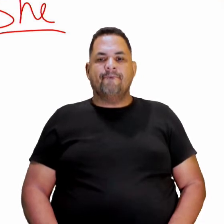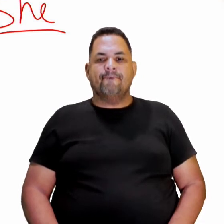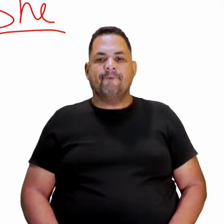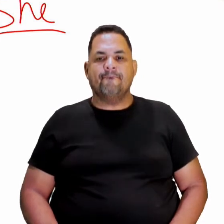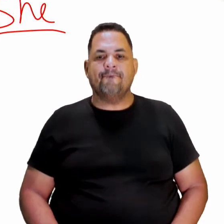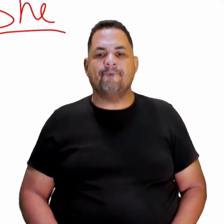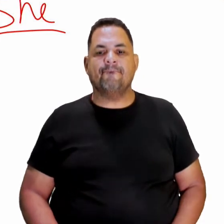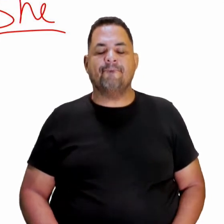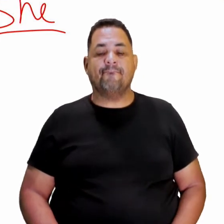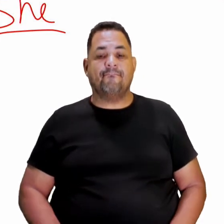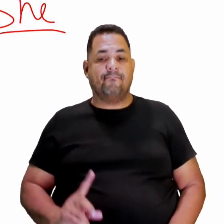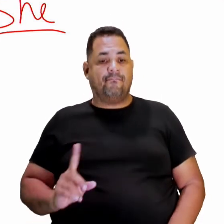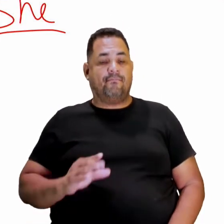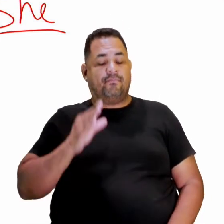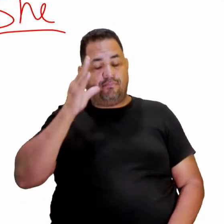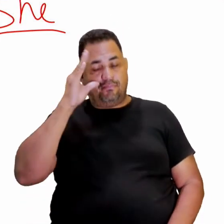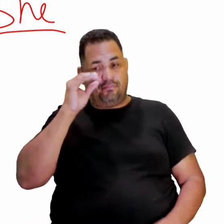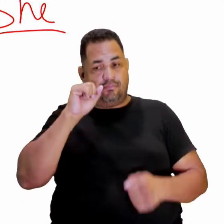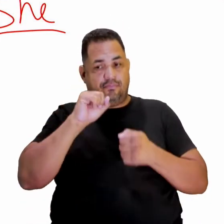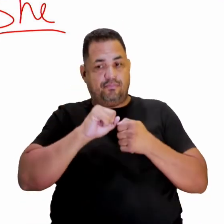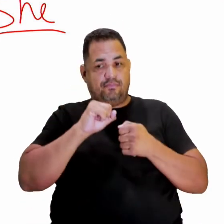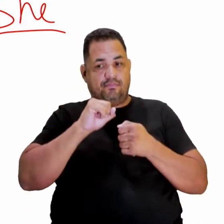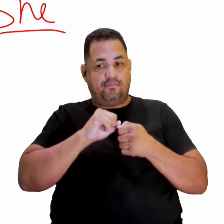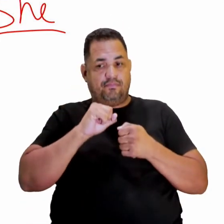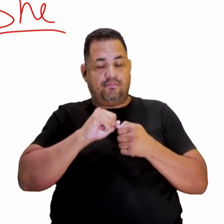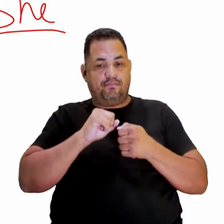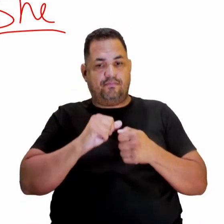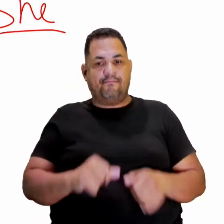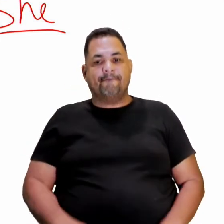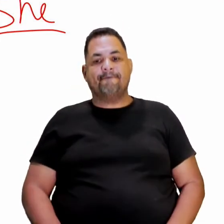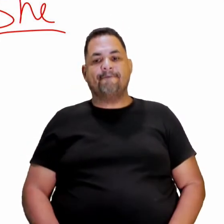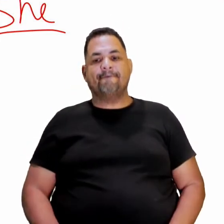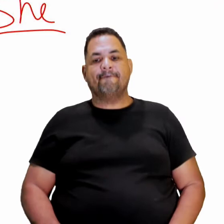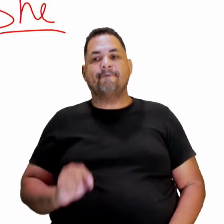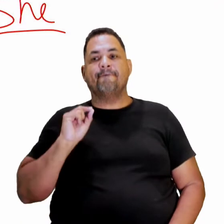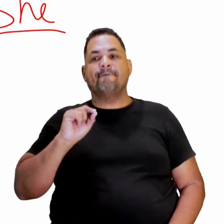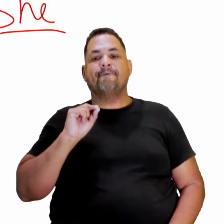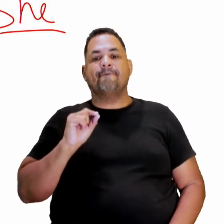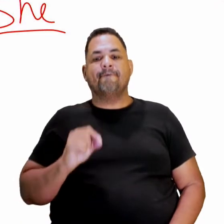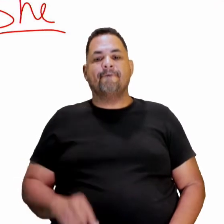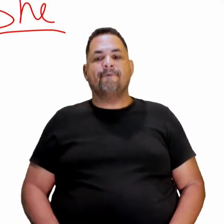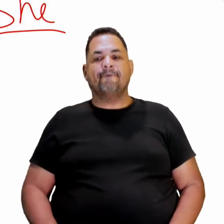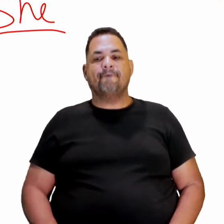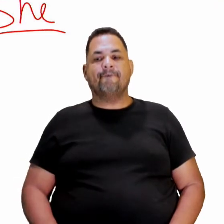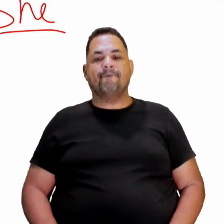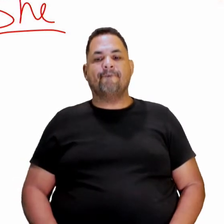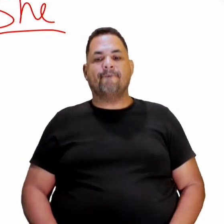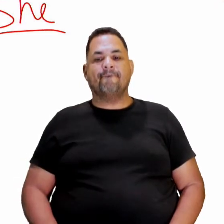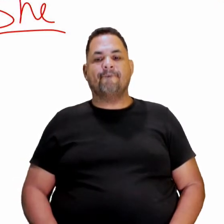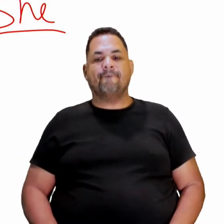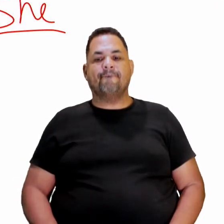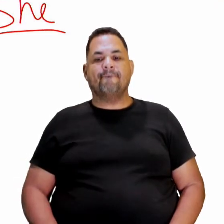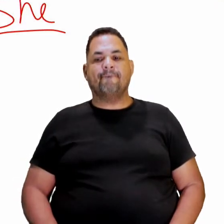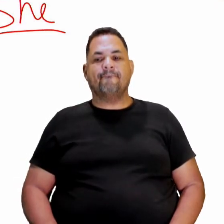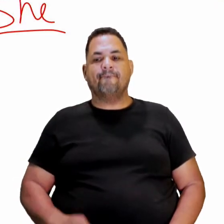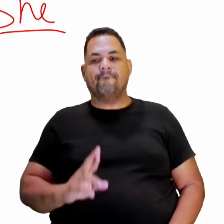não é interessante você fazer assim, ó. O que é isso? O que é isso? Como é short answer, uma resposta